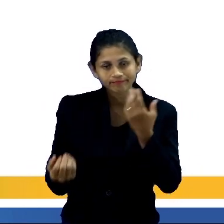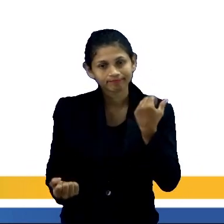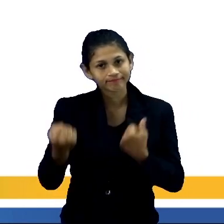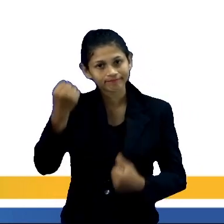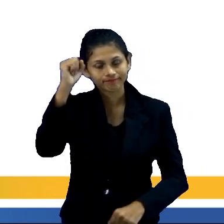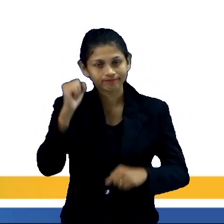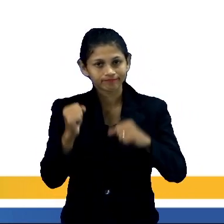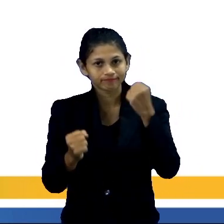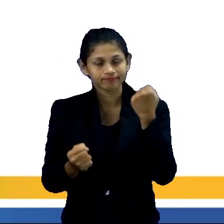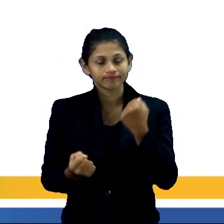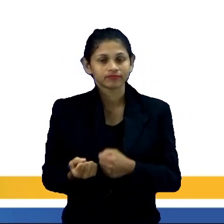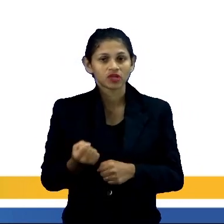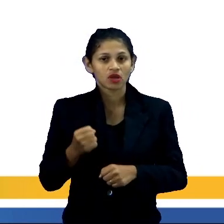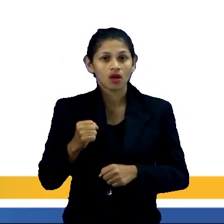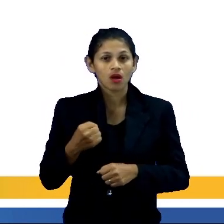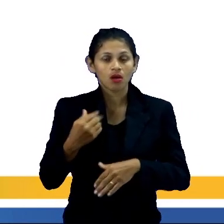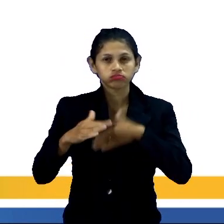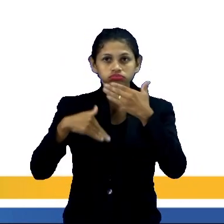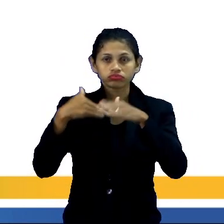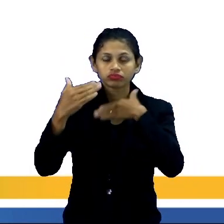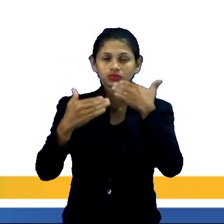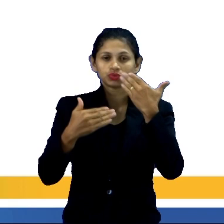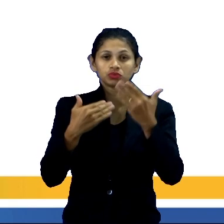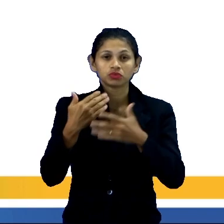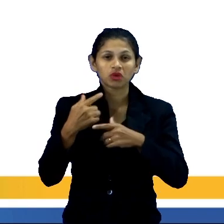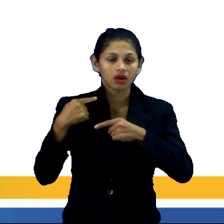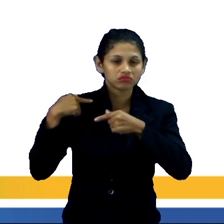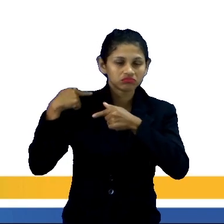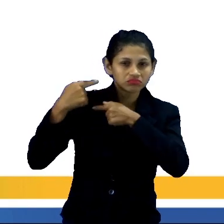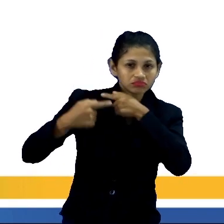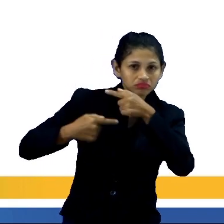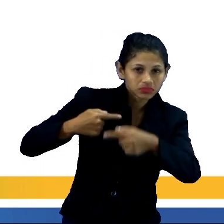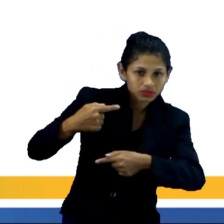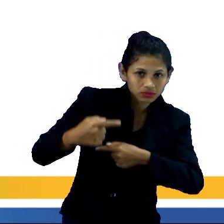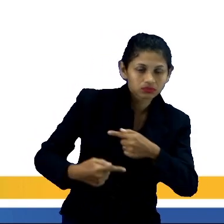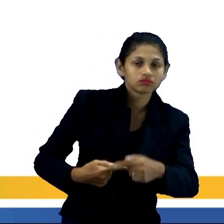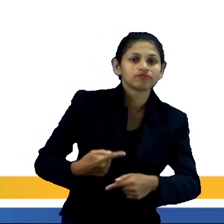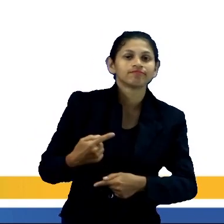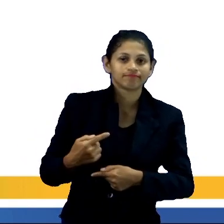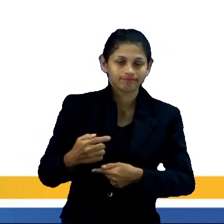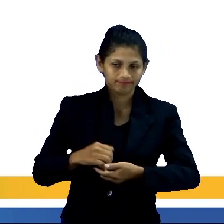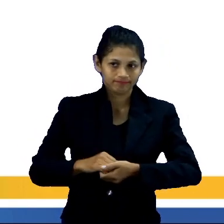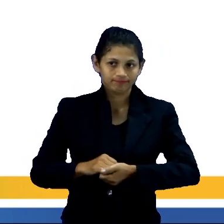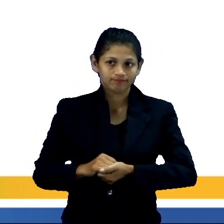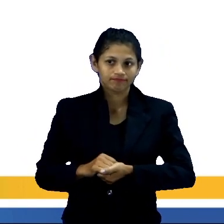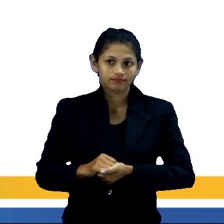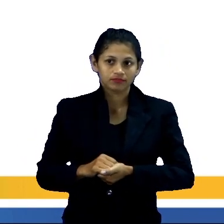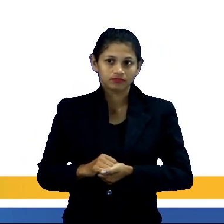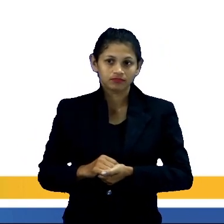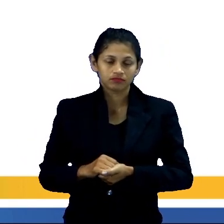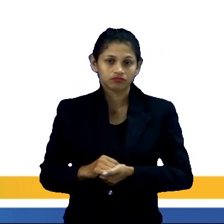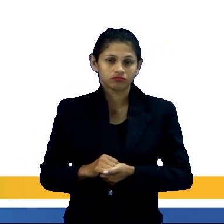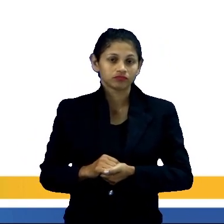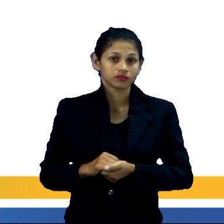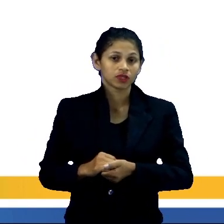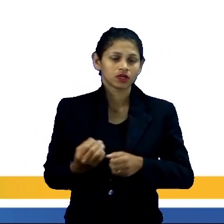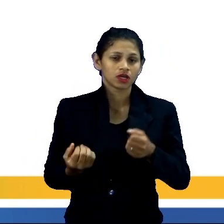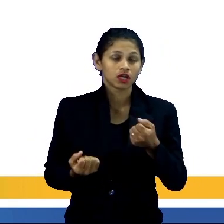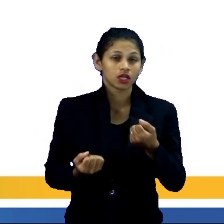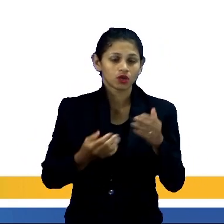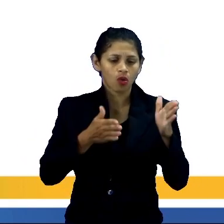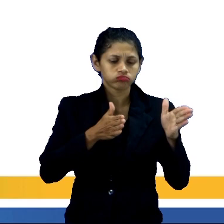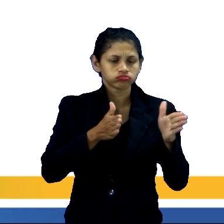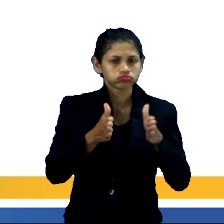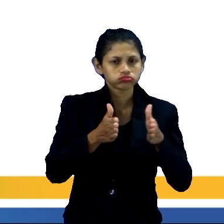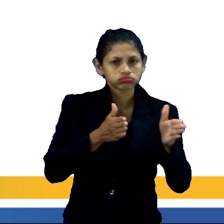produção existente na época era tradicional como o uso da mão de obra. O processo de industrialização só começou